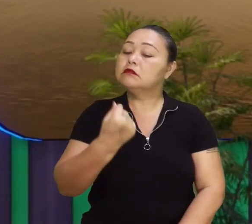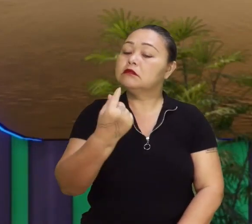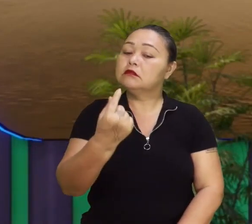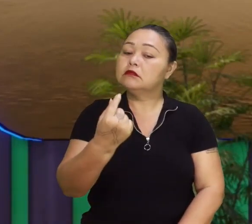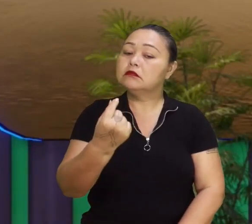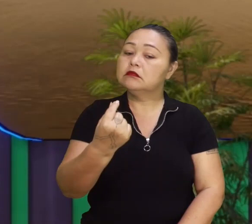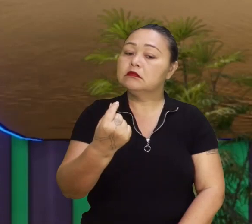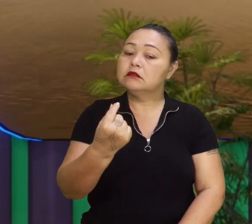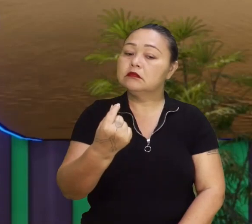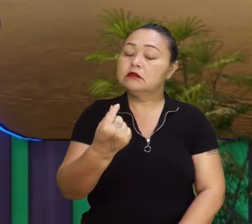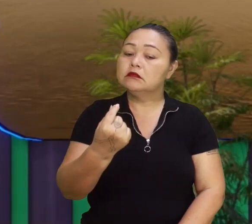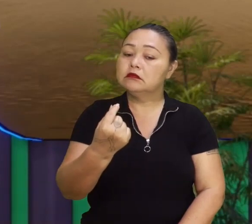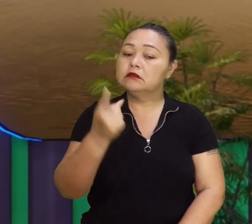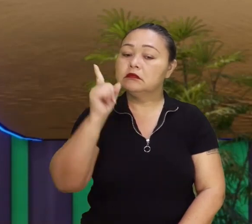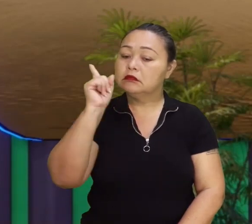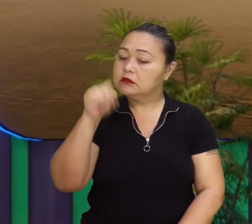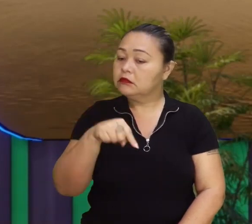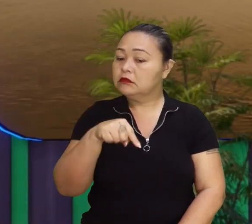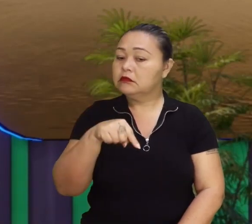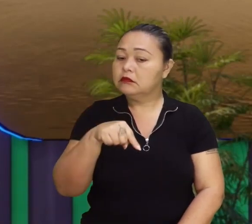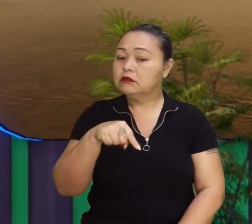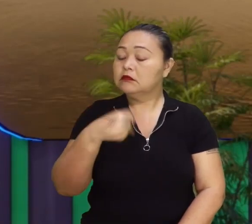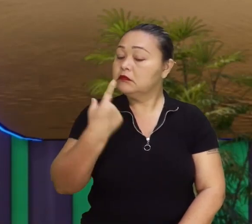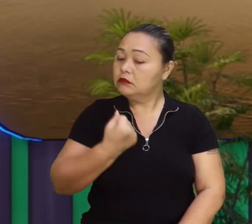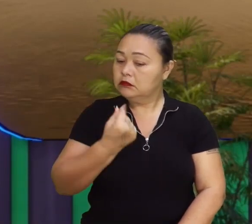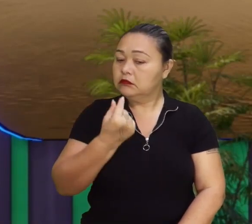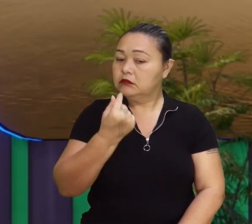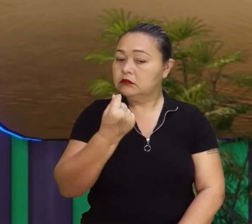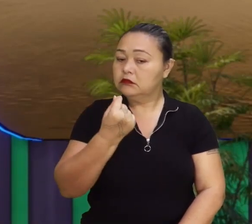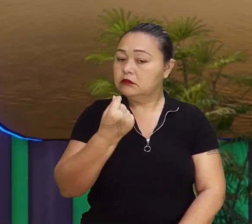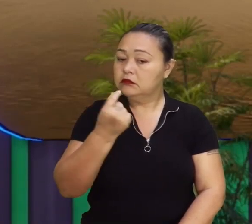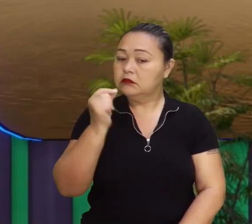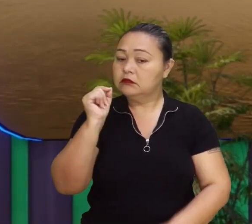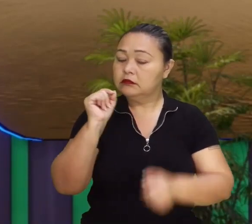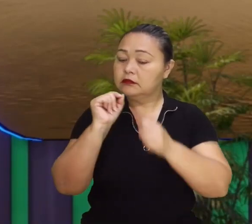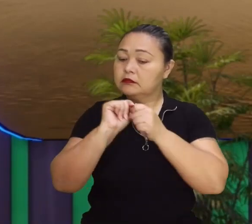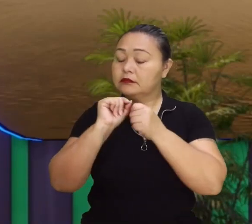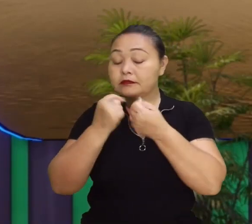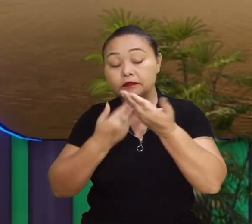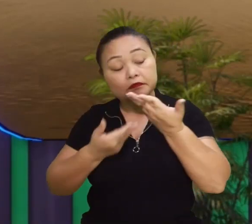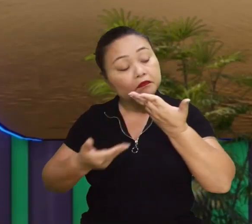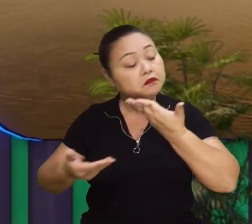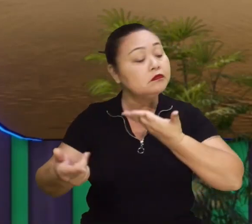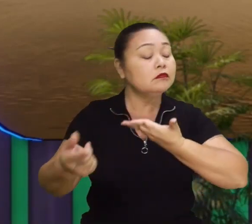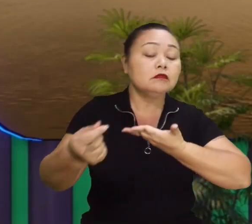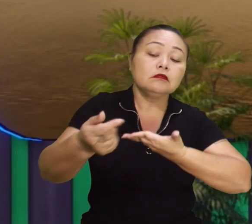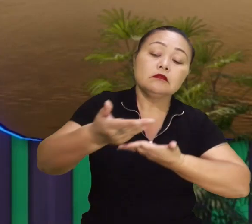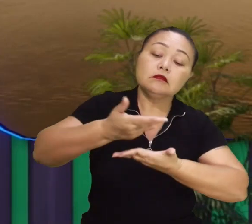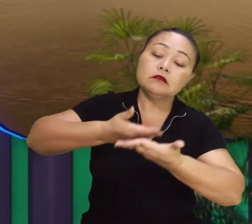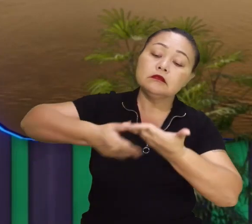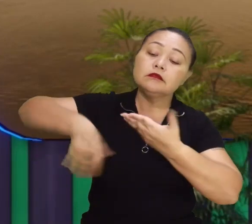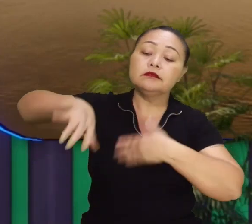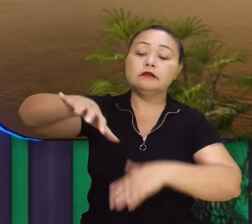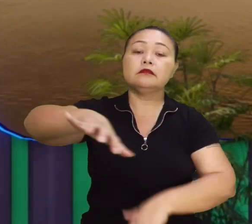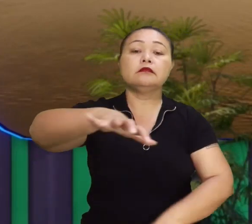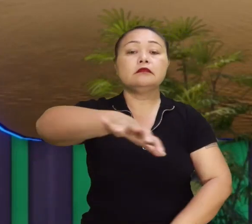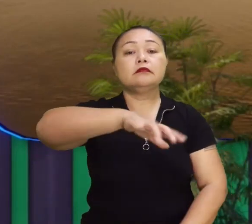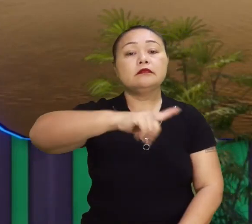economicamente é viável, economicamente faz circular a economia de uma determinada